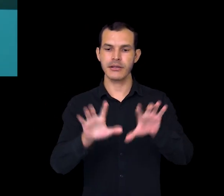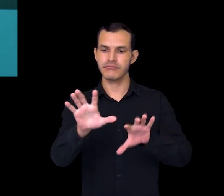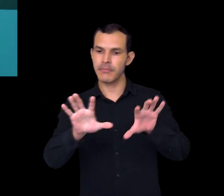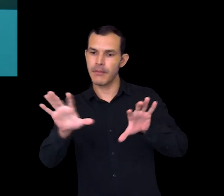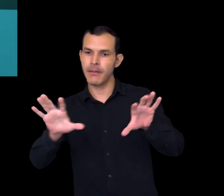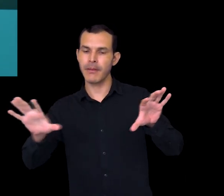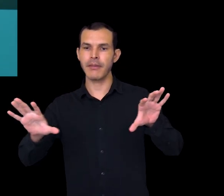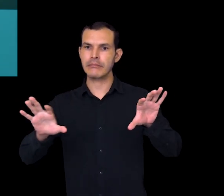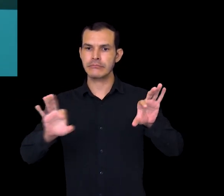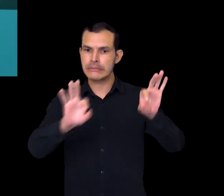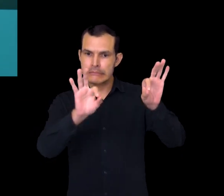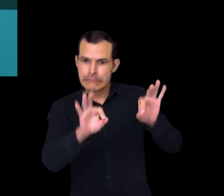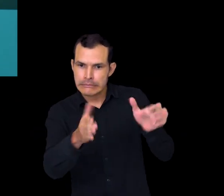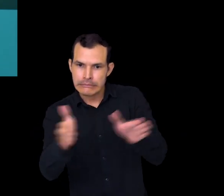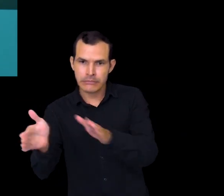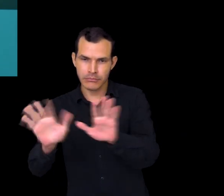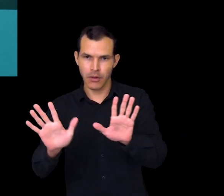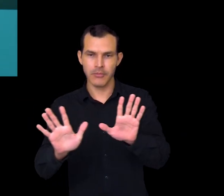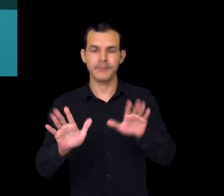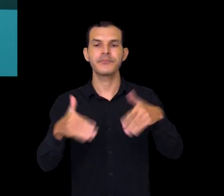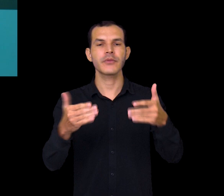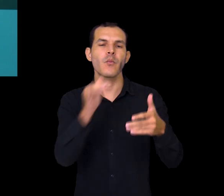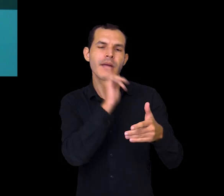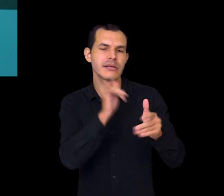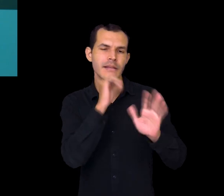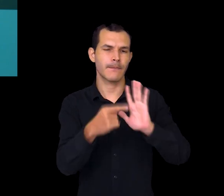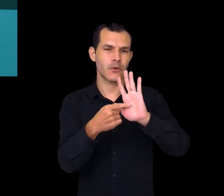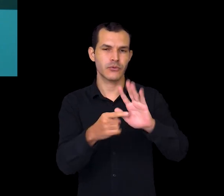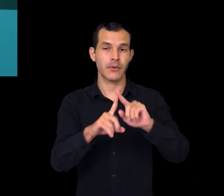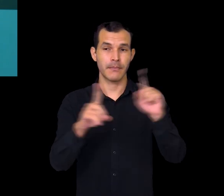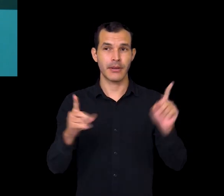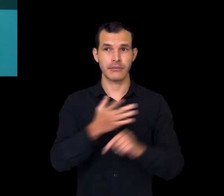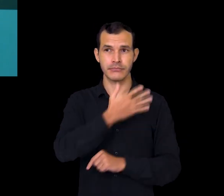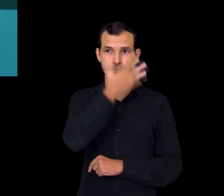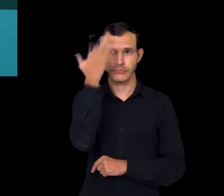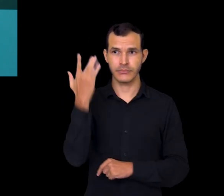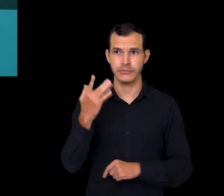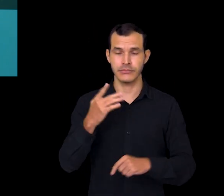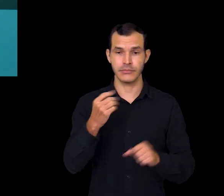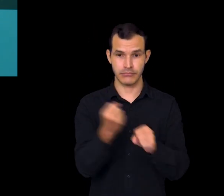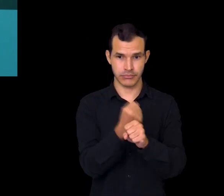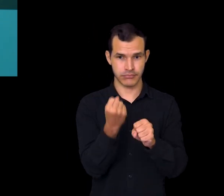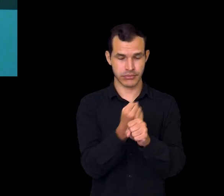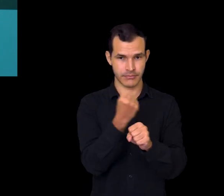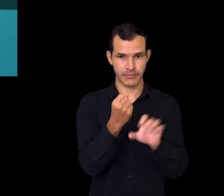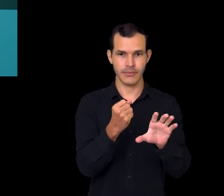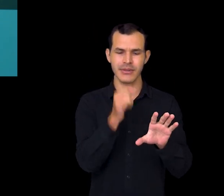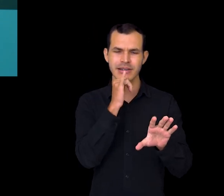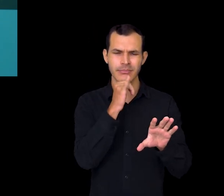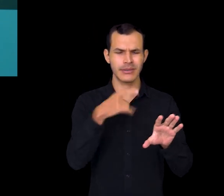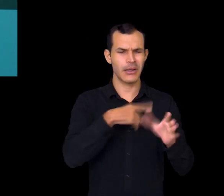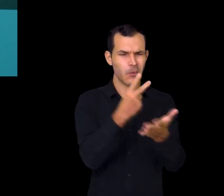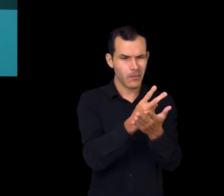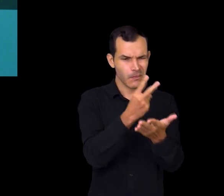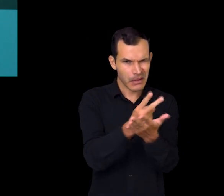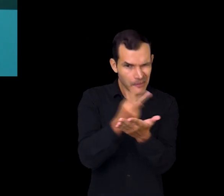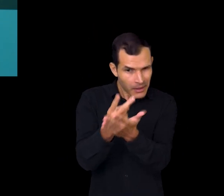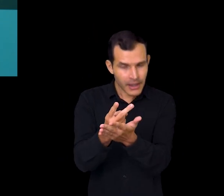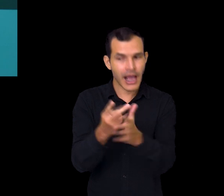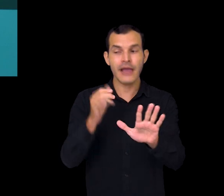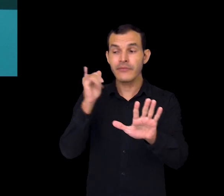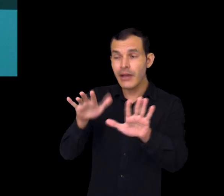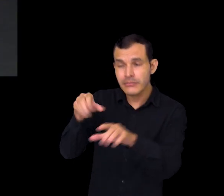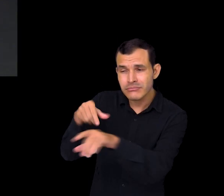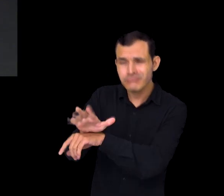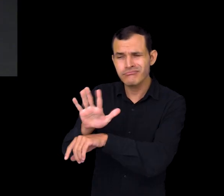exemplo só. Mas os pedreiros é que, quando repetia muito, ele falou, não, tira daqui, muda um pouco. Então não pode isso ficar... é verdade. É verdade. Então é